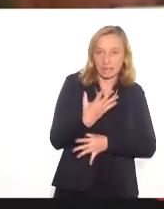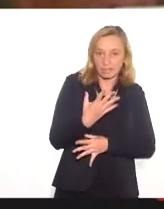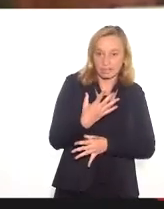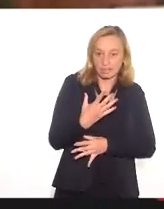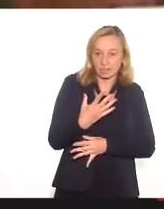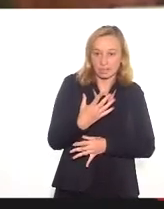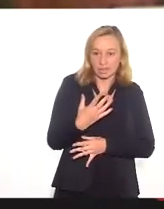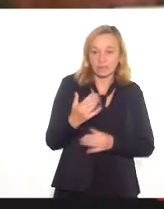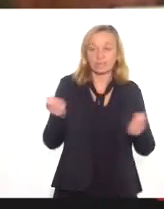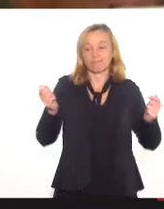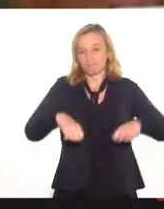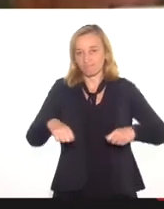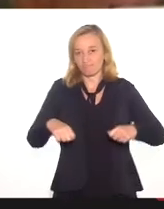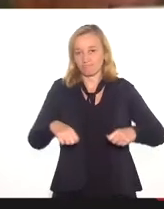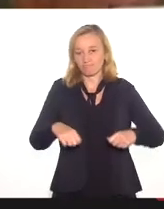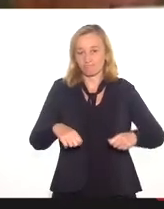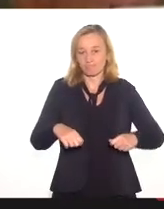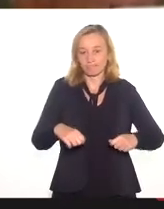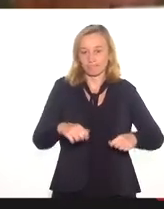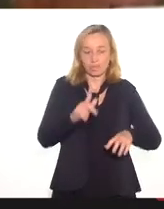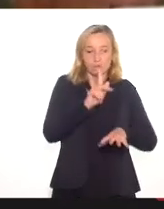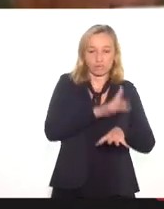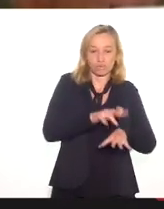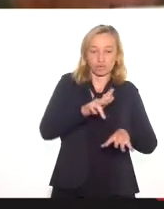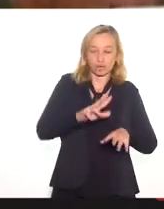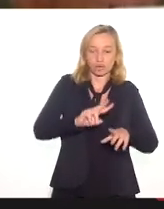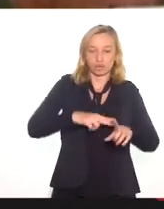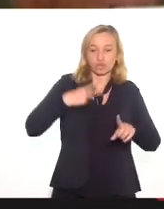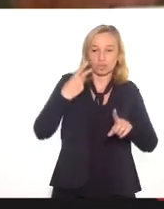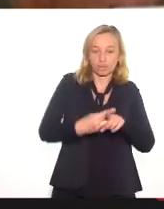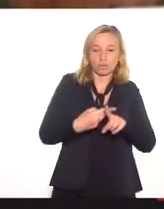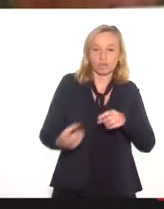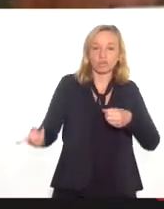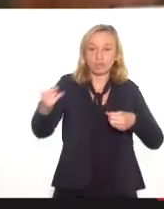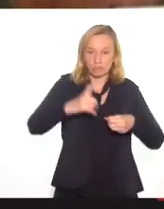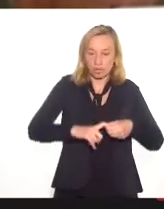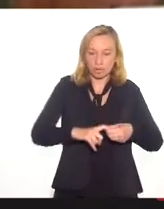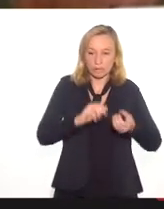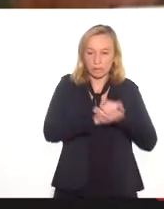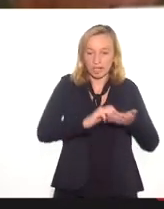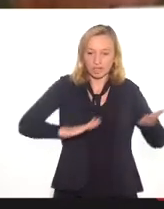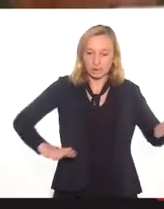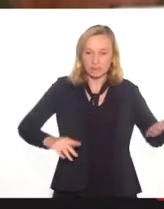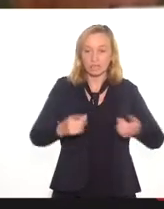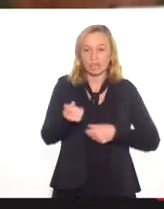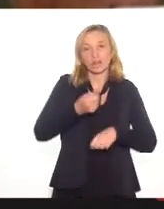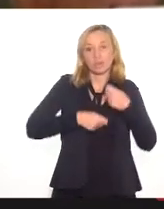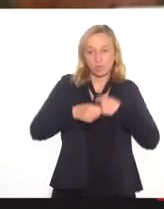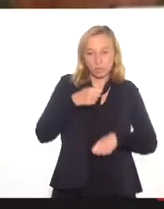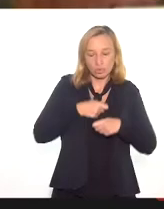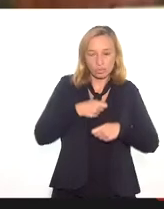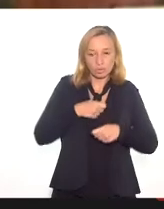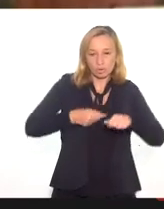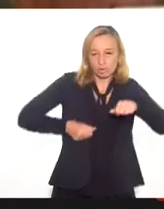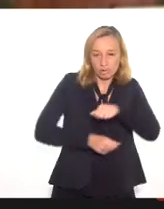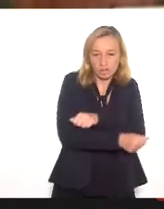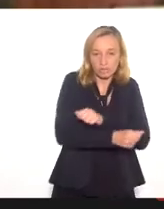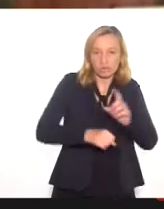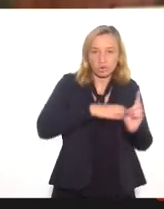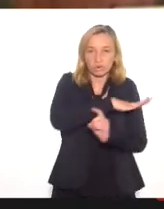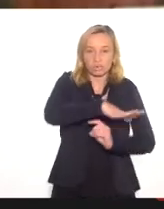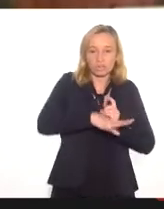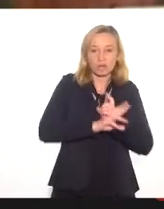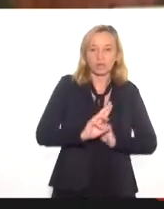capacidade multiplicadora e de retorno para a atividade econômica do investimento social.